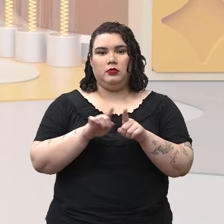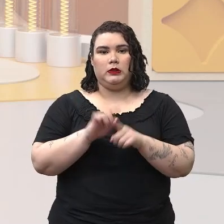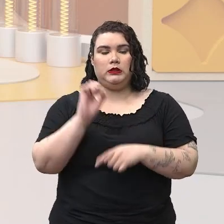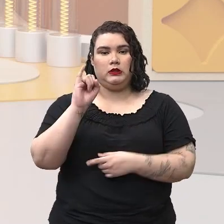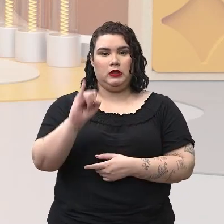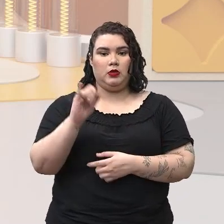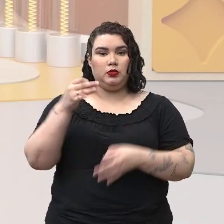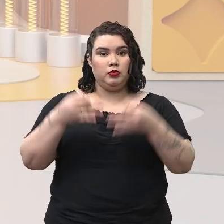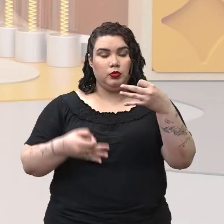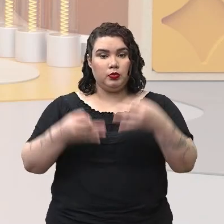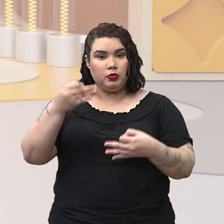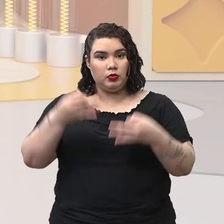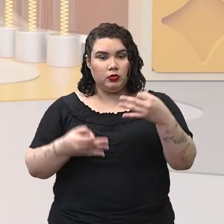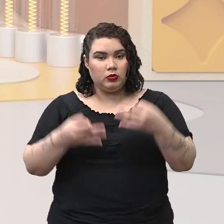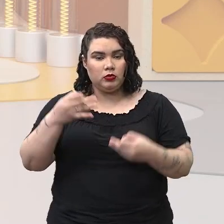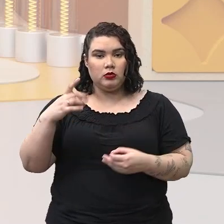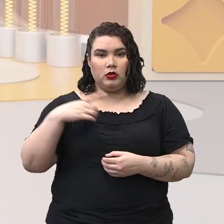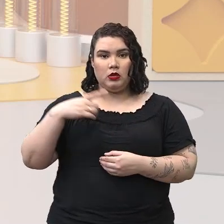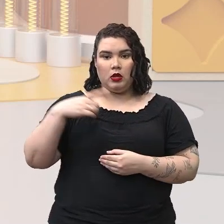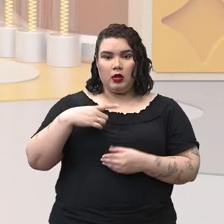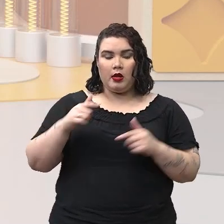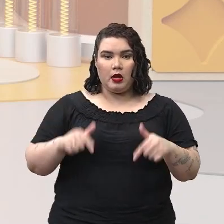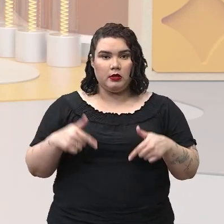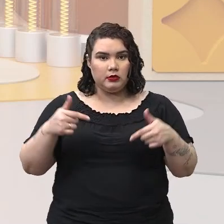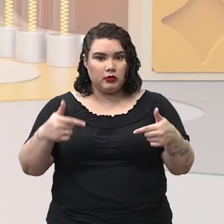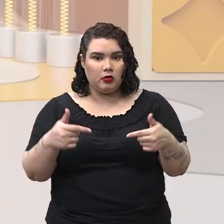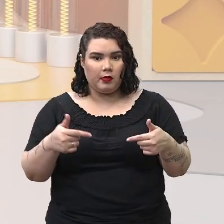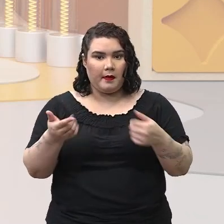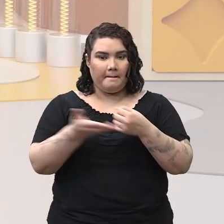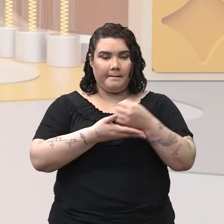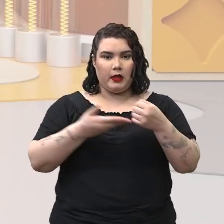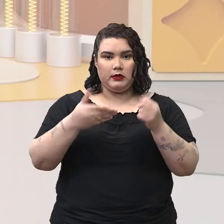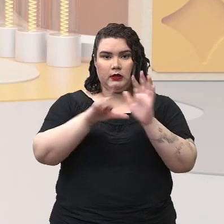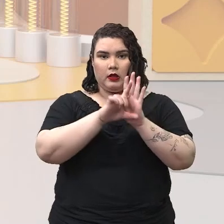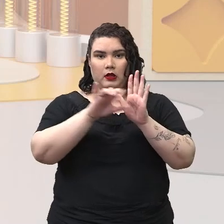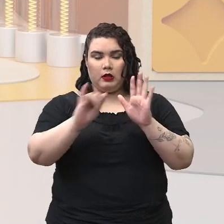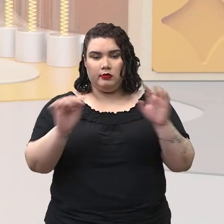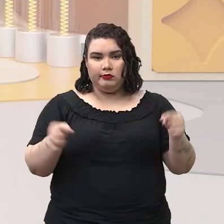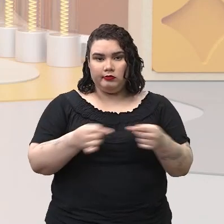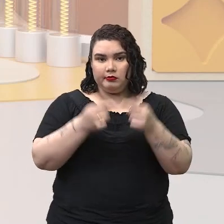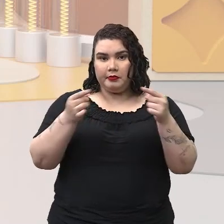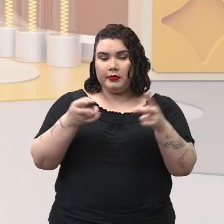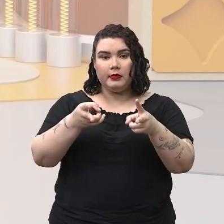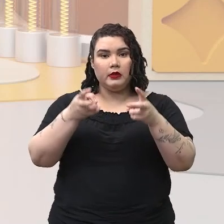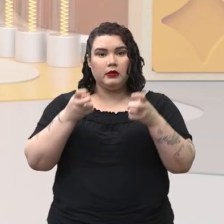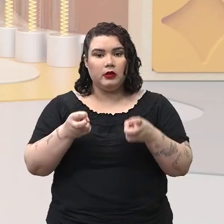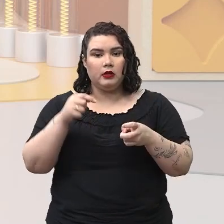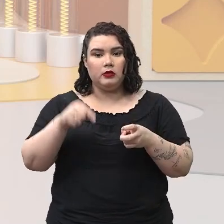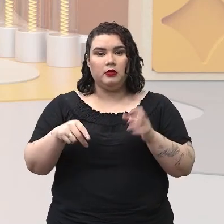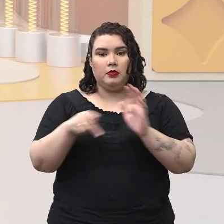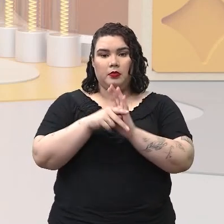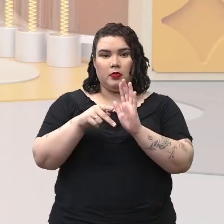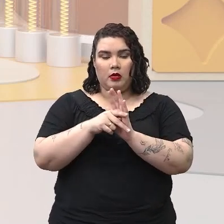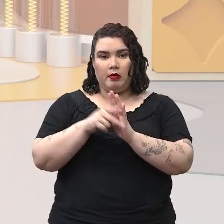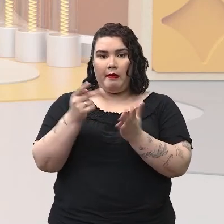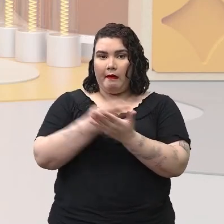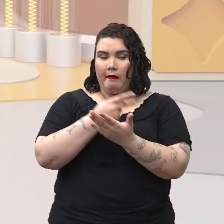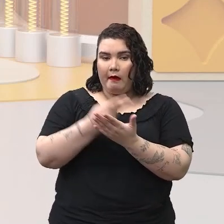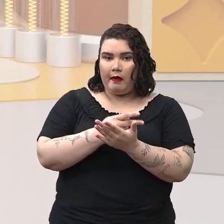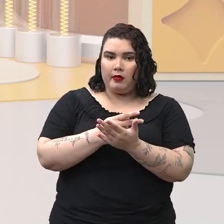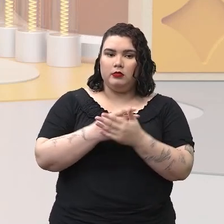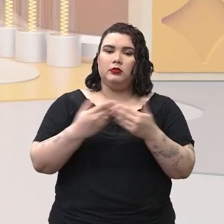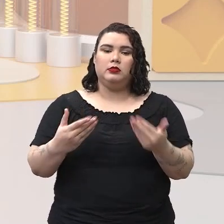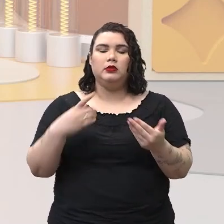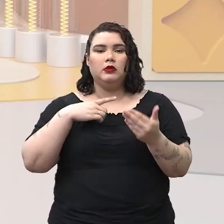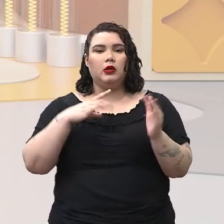judiciário tomar alguma atitude baseada na lei que, ao ver, né, desses poderes aí é incorreto, tem